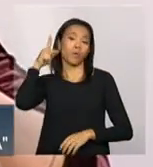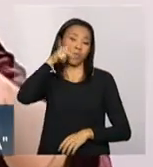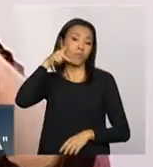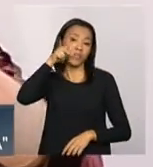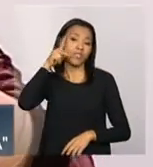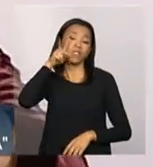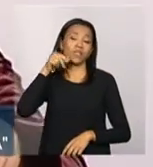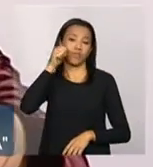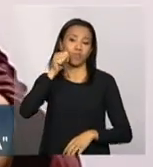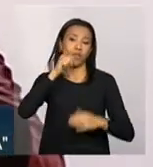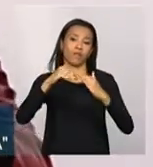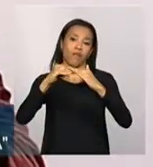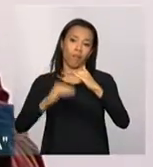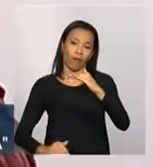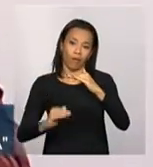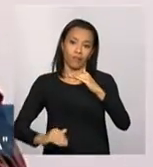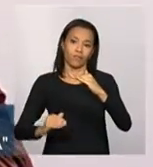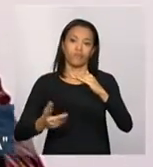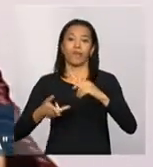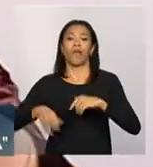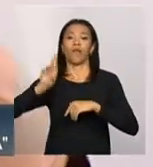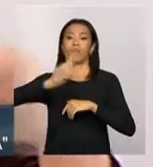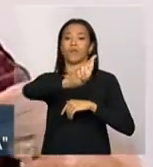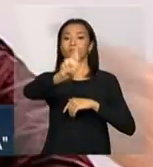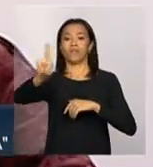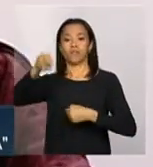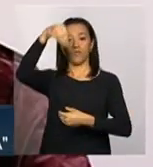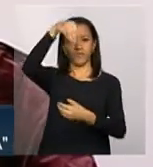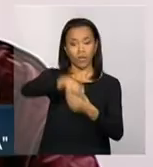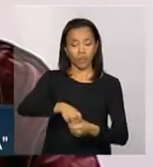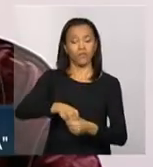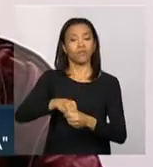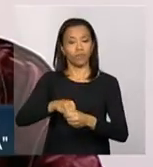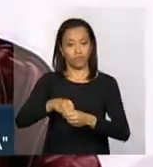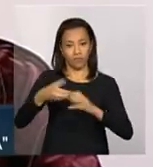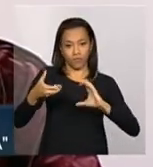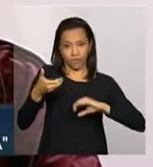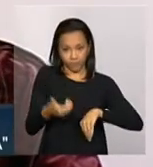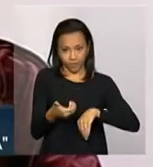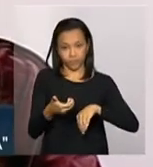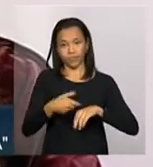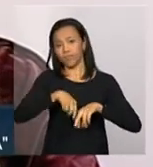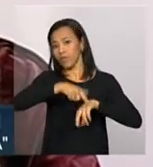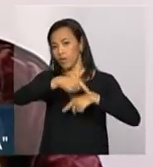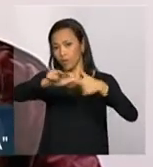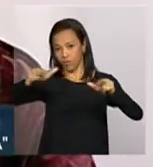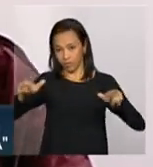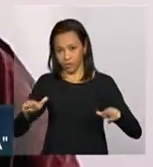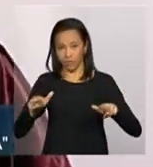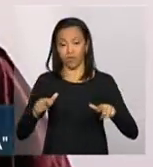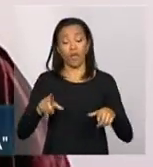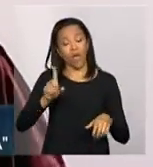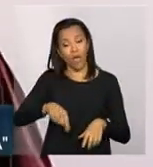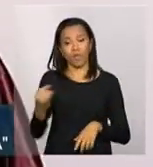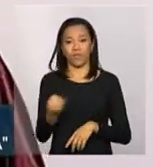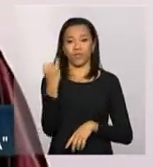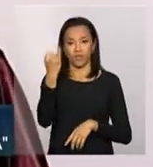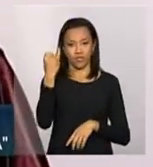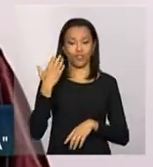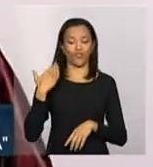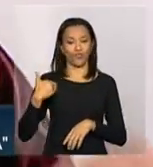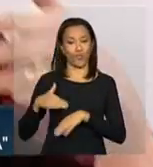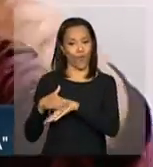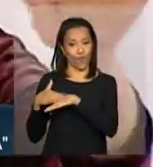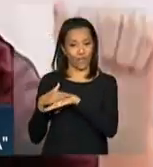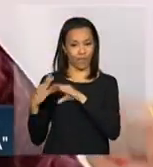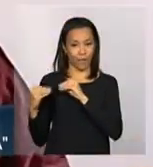subrepresentação feminina nos espaços de poder, principalmente no parlamento. Então, isso é muito importante. Eu conversava com a Helena,